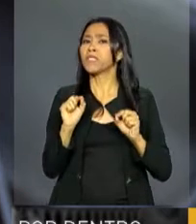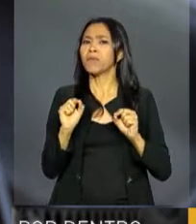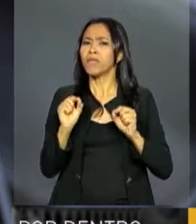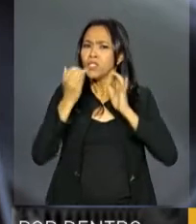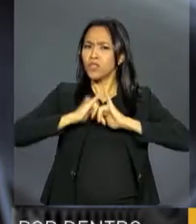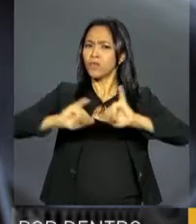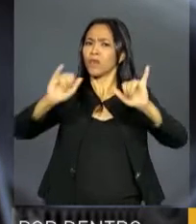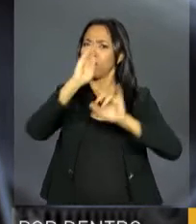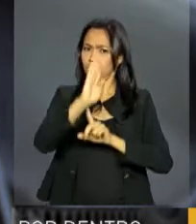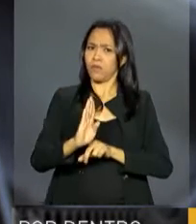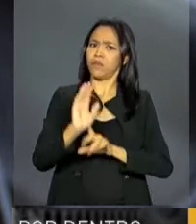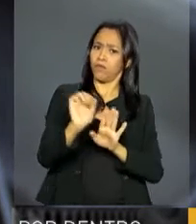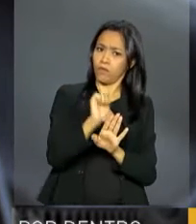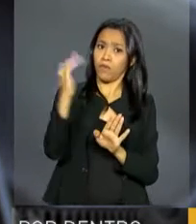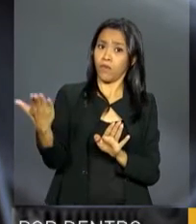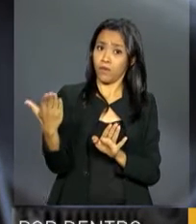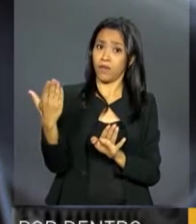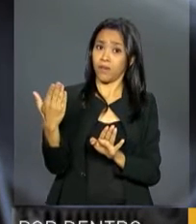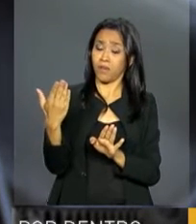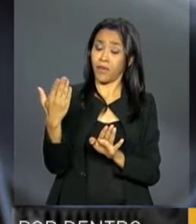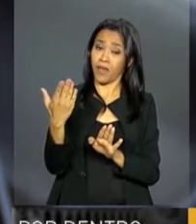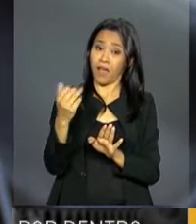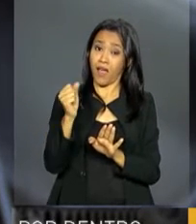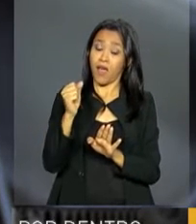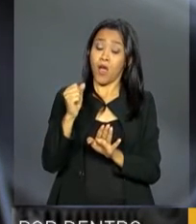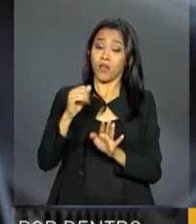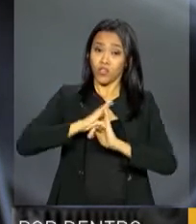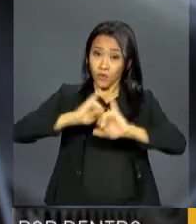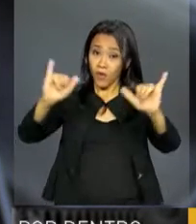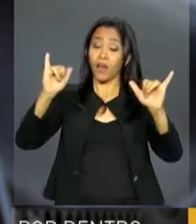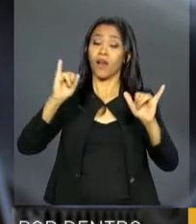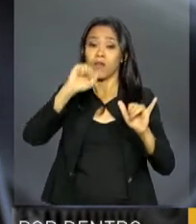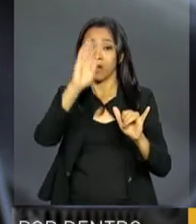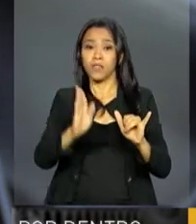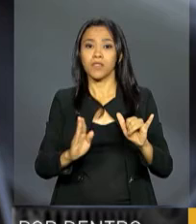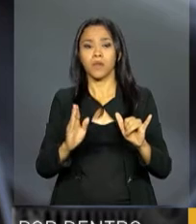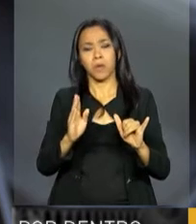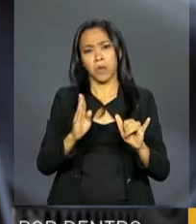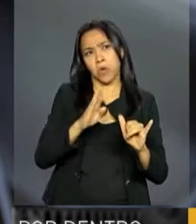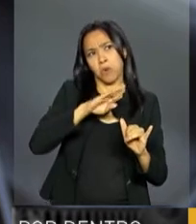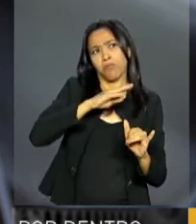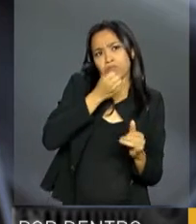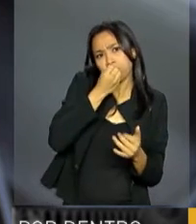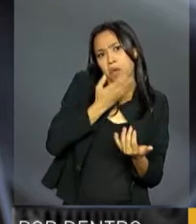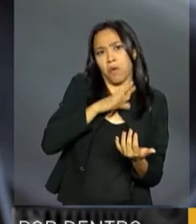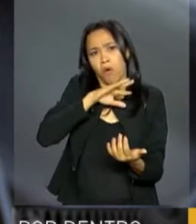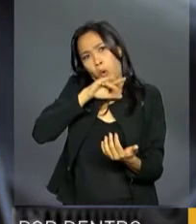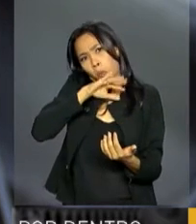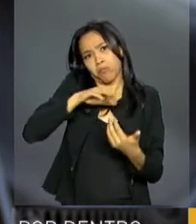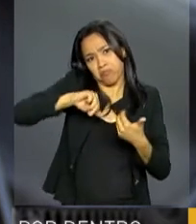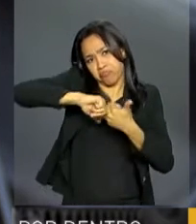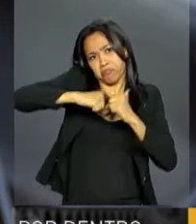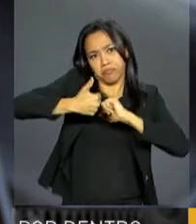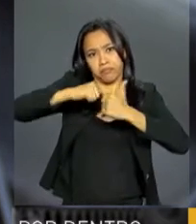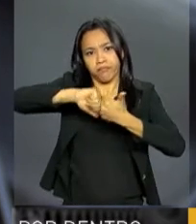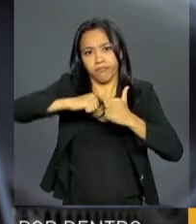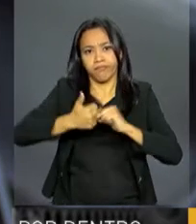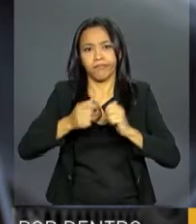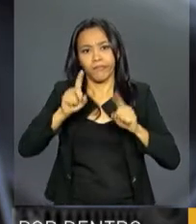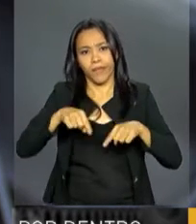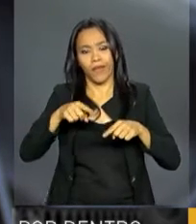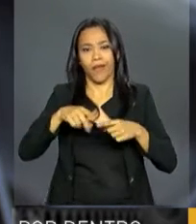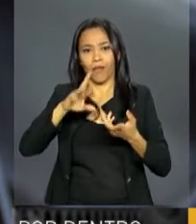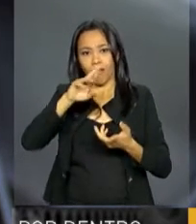a imagem tem um impacto negativo porque o brasil nem o mau e na verdade a meu juízo muito com base em